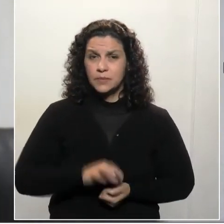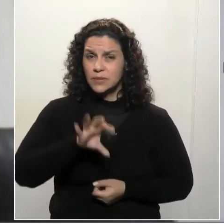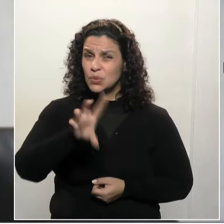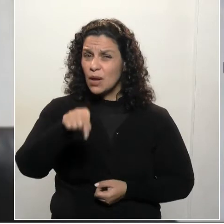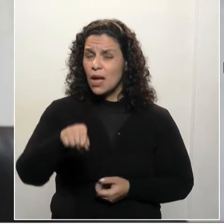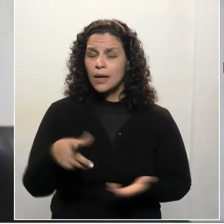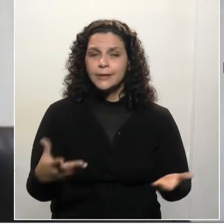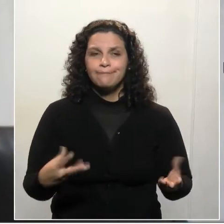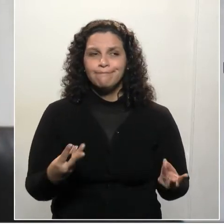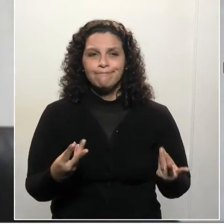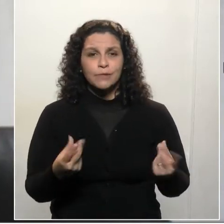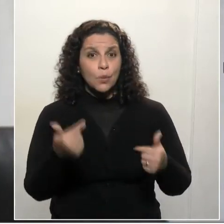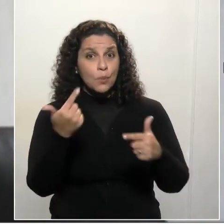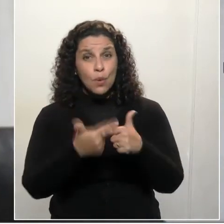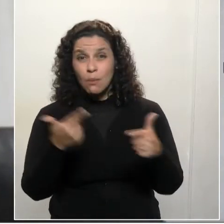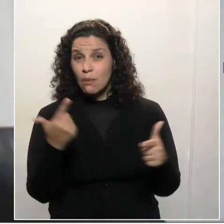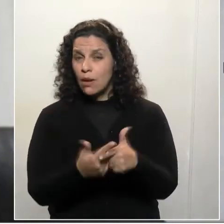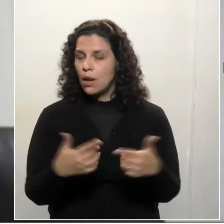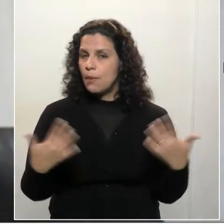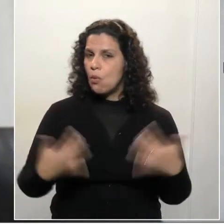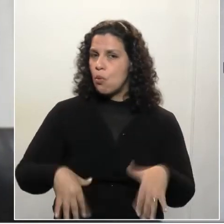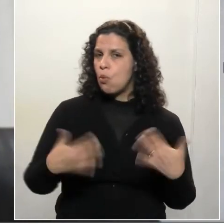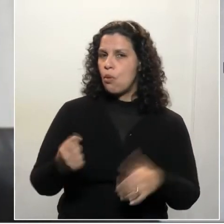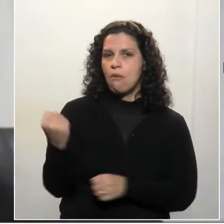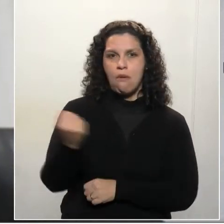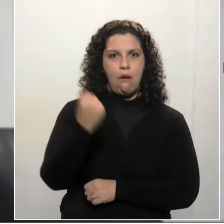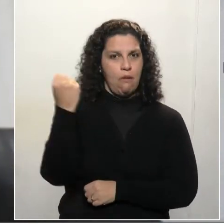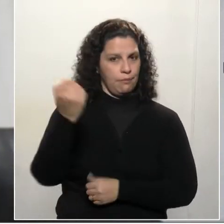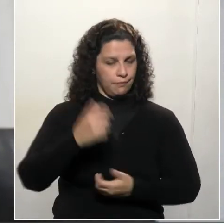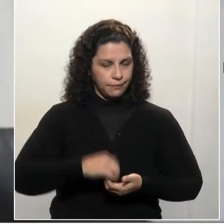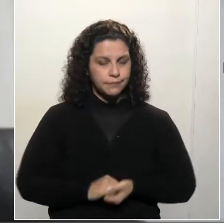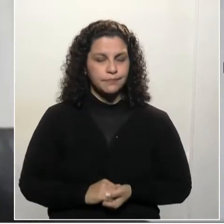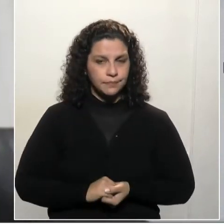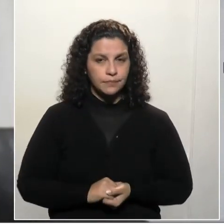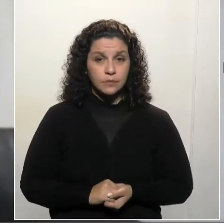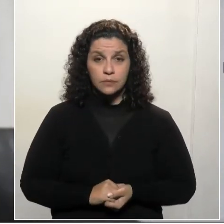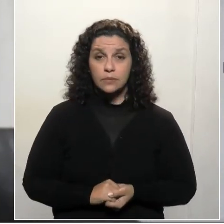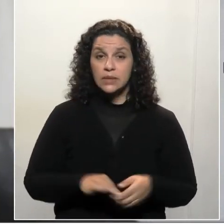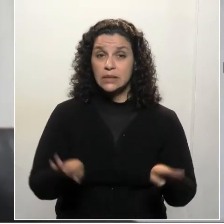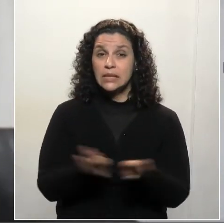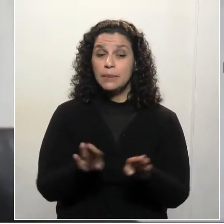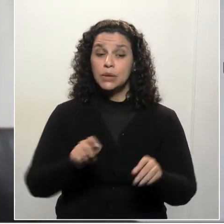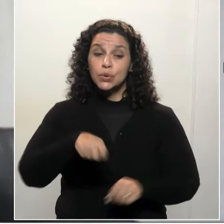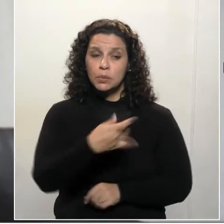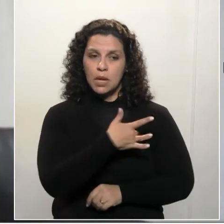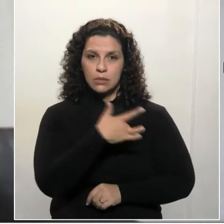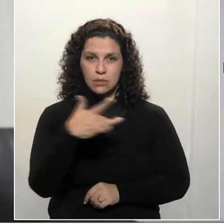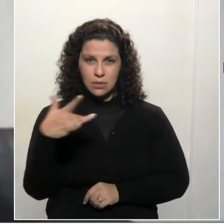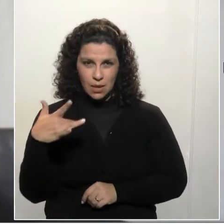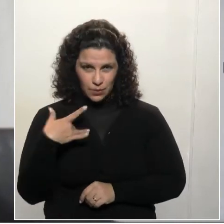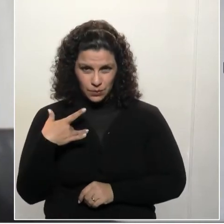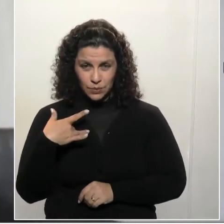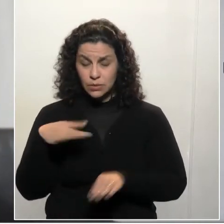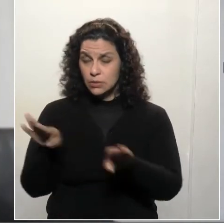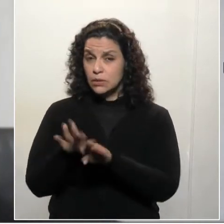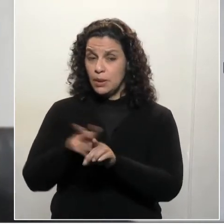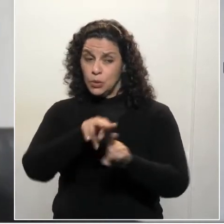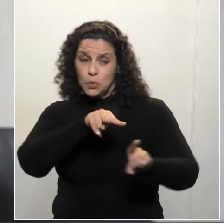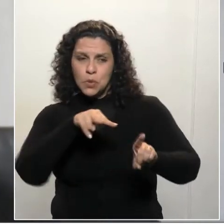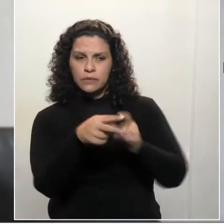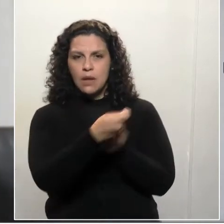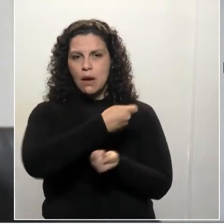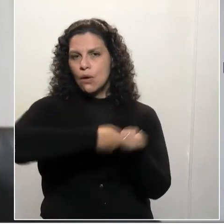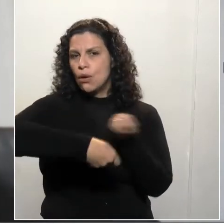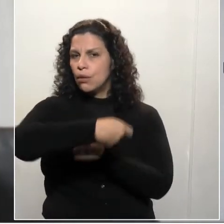seria uma catástrofe tão grande, tanto do ponto de vista sanitário, quanto do ponto de vista